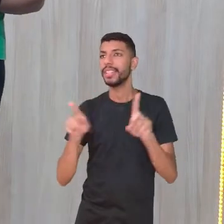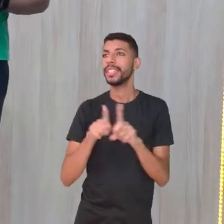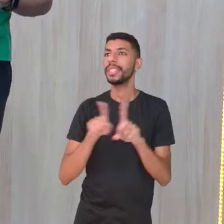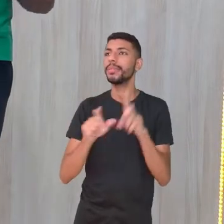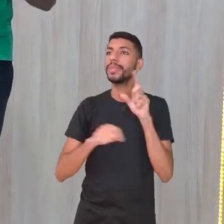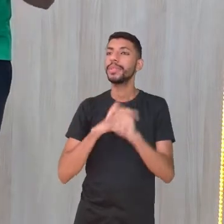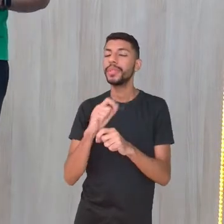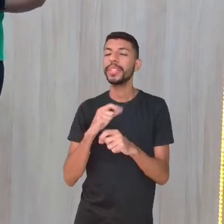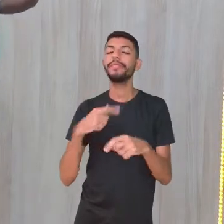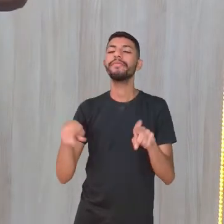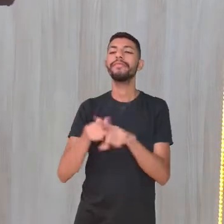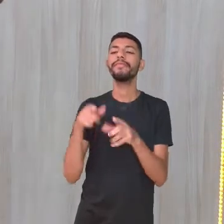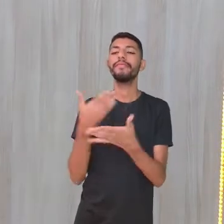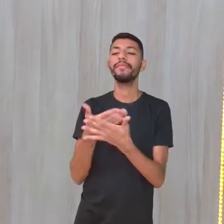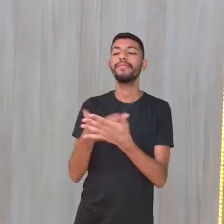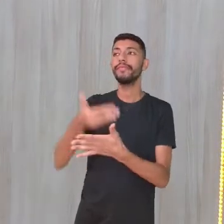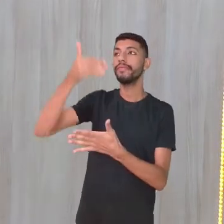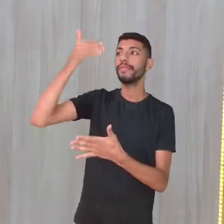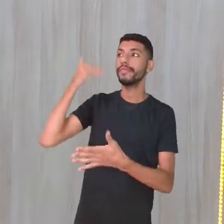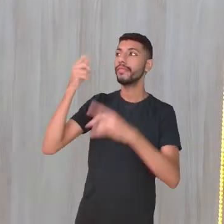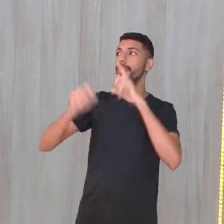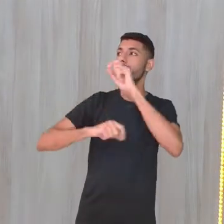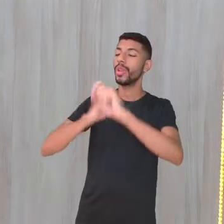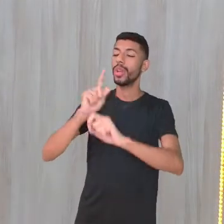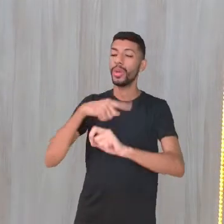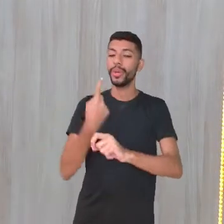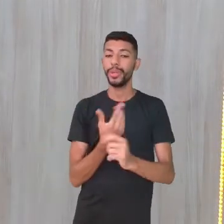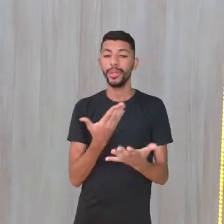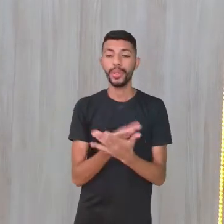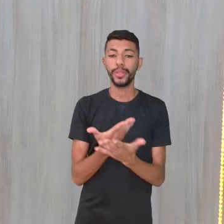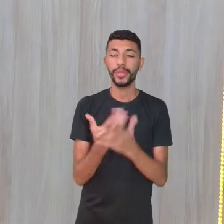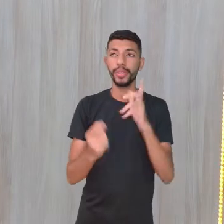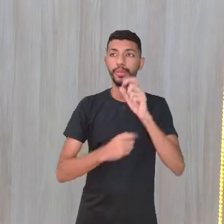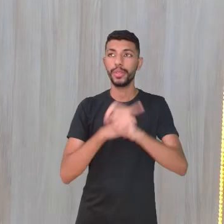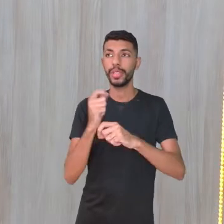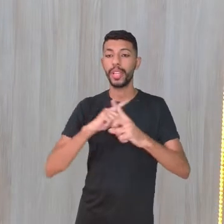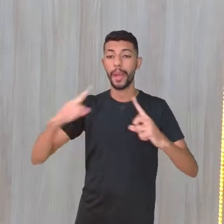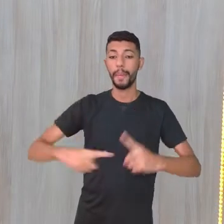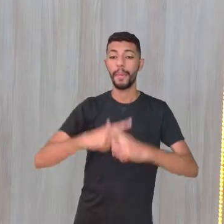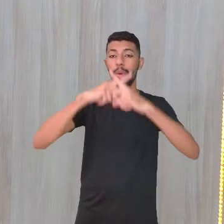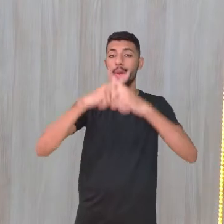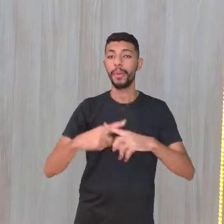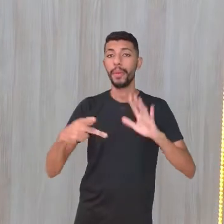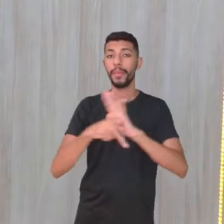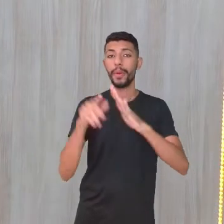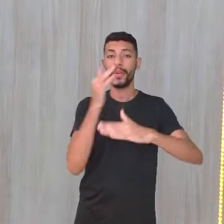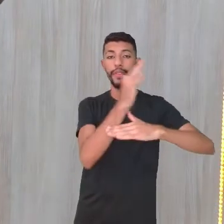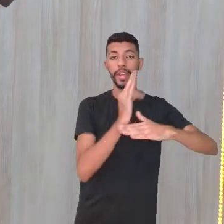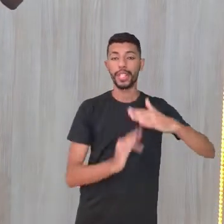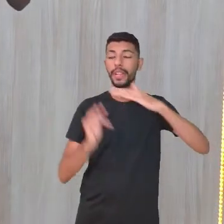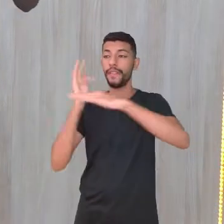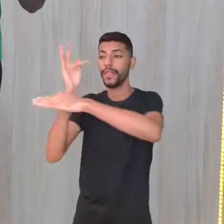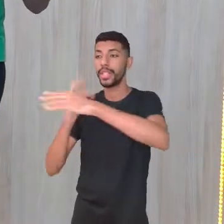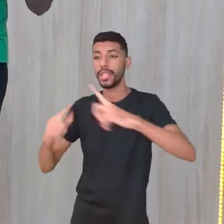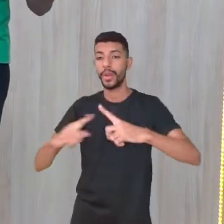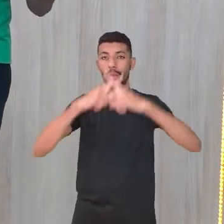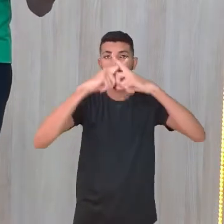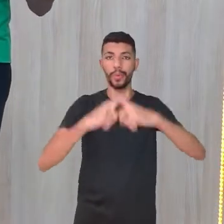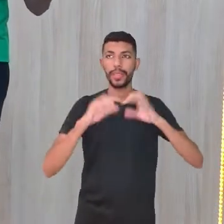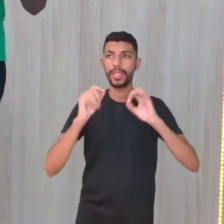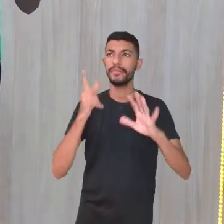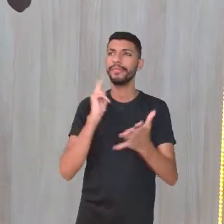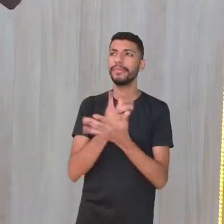passada também a ideia da multiplicação dessas frações. Então, eu sempre trouxe aí uma forma lúdica de